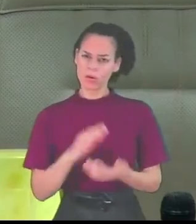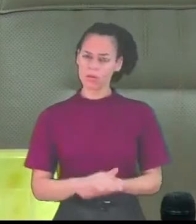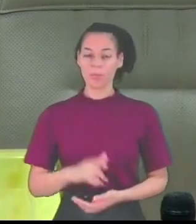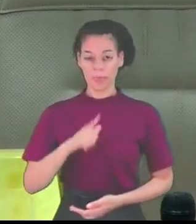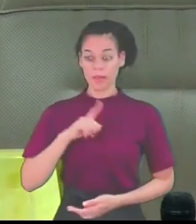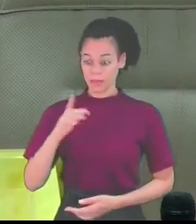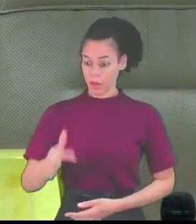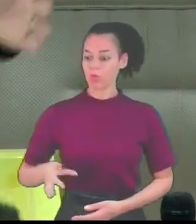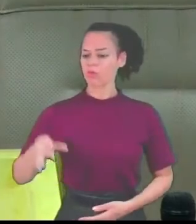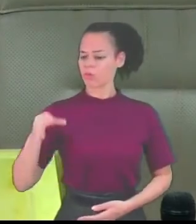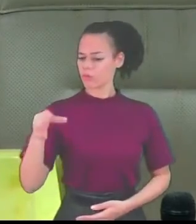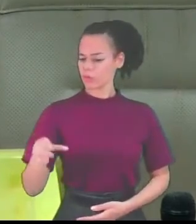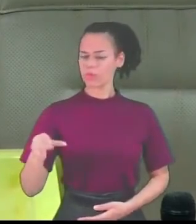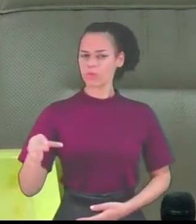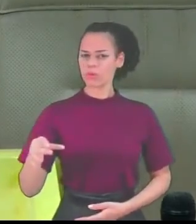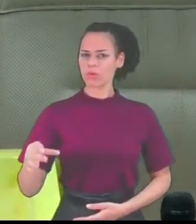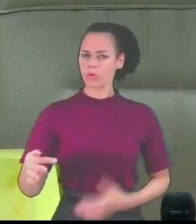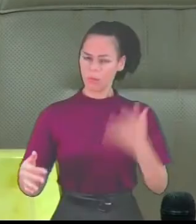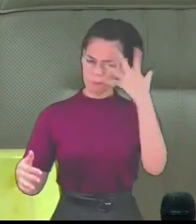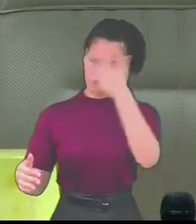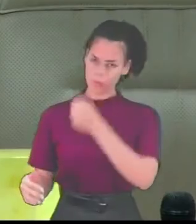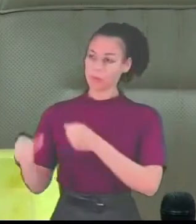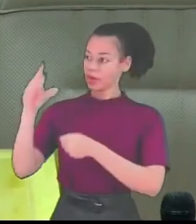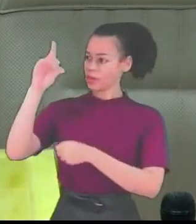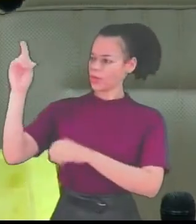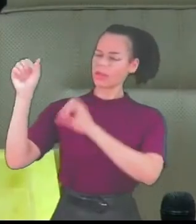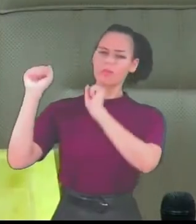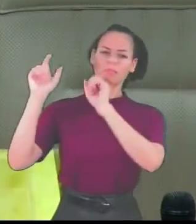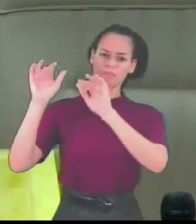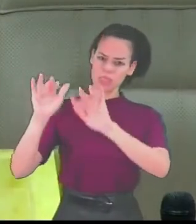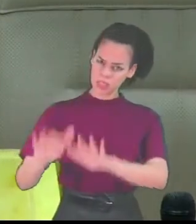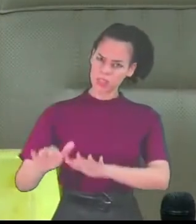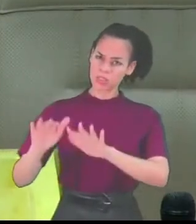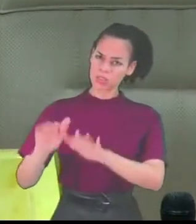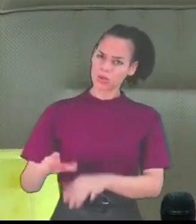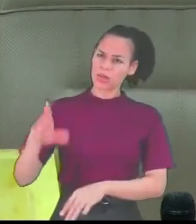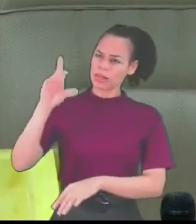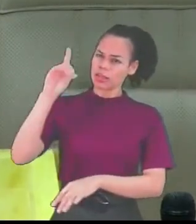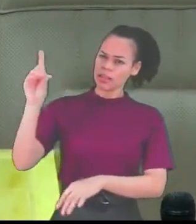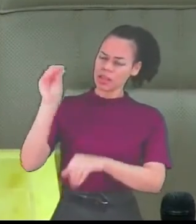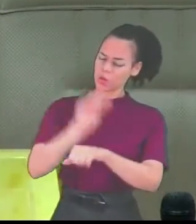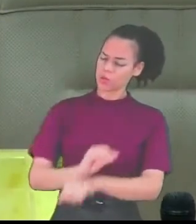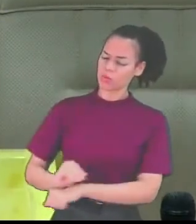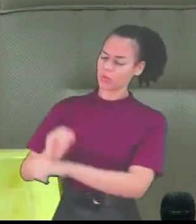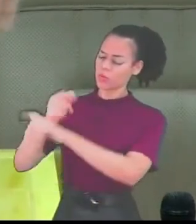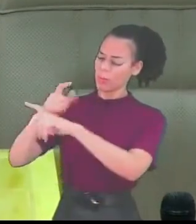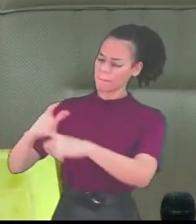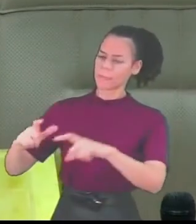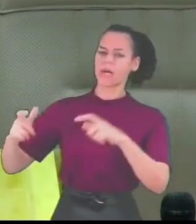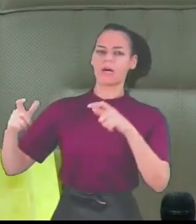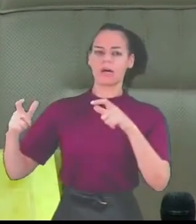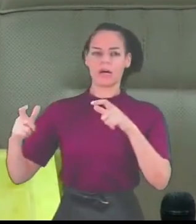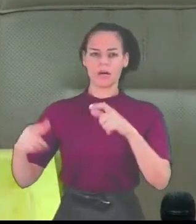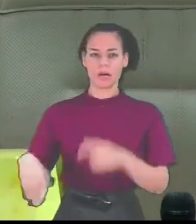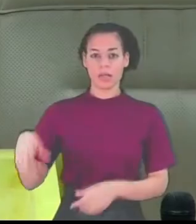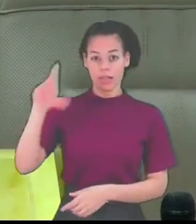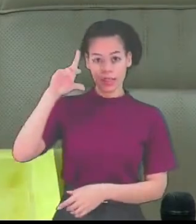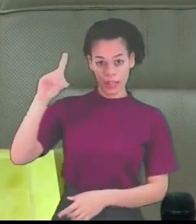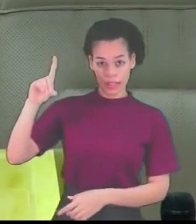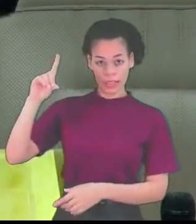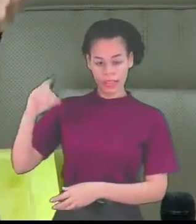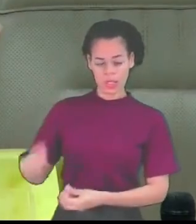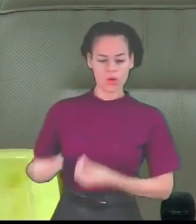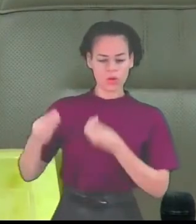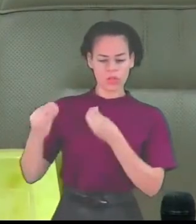ter um futuro pela frente que Deus abençoe que Deus amplie que Deus multiplique que Deus de